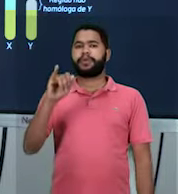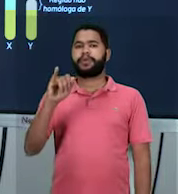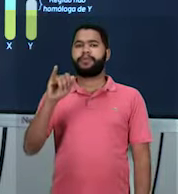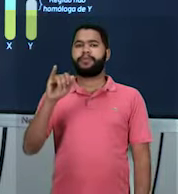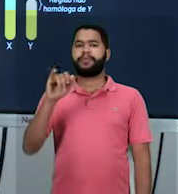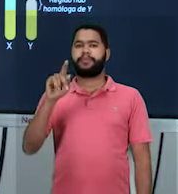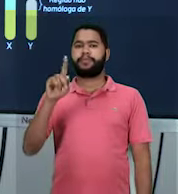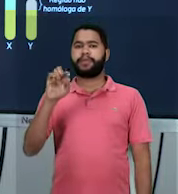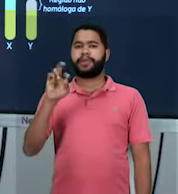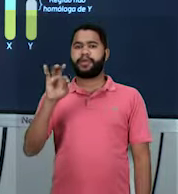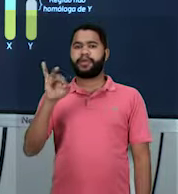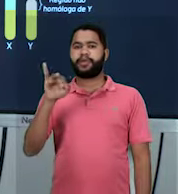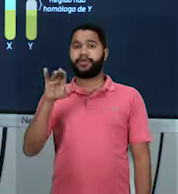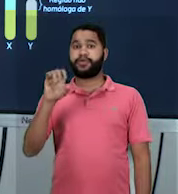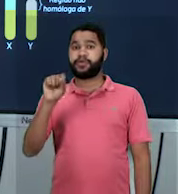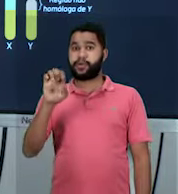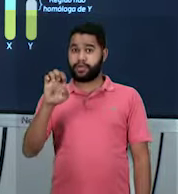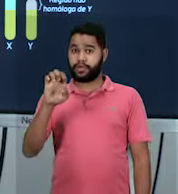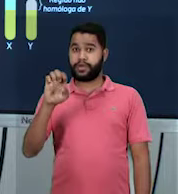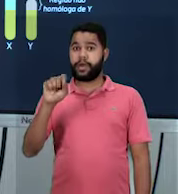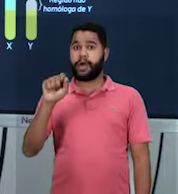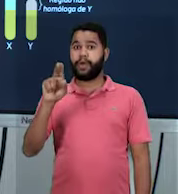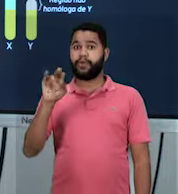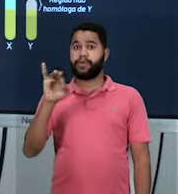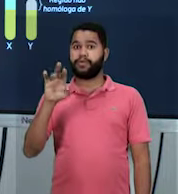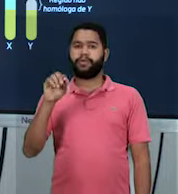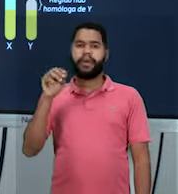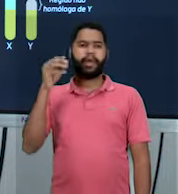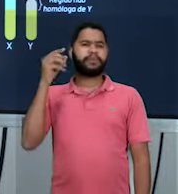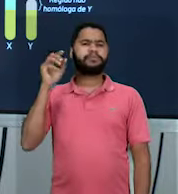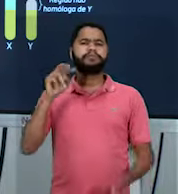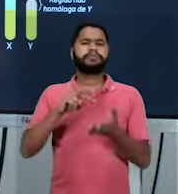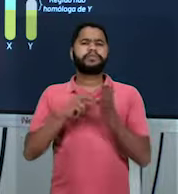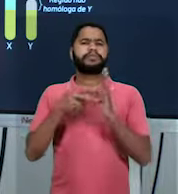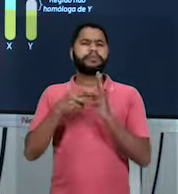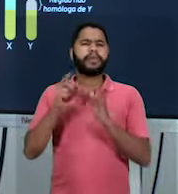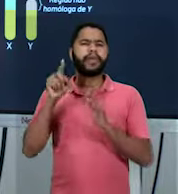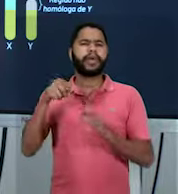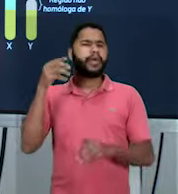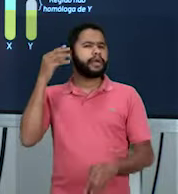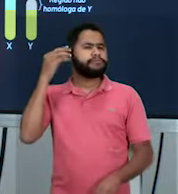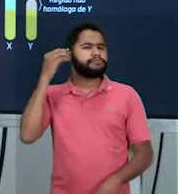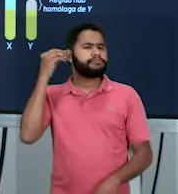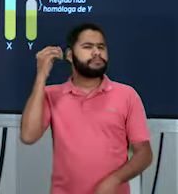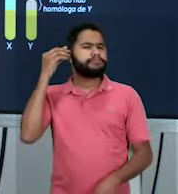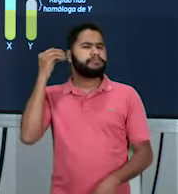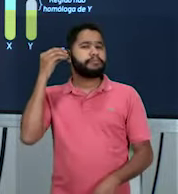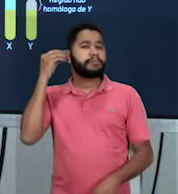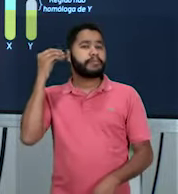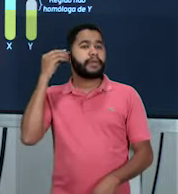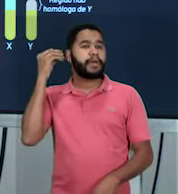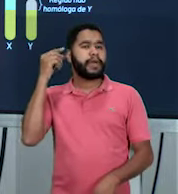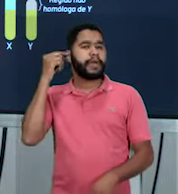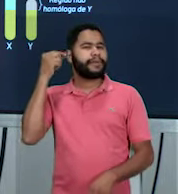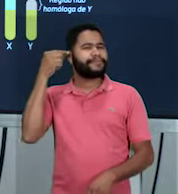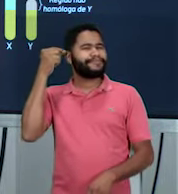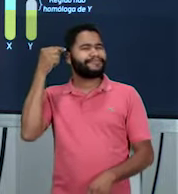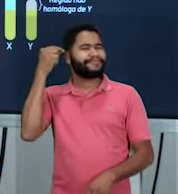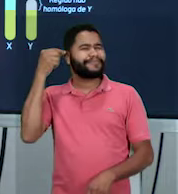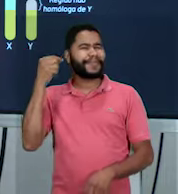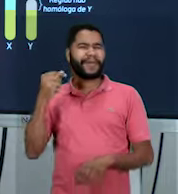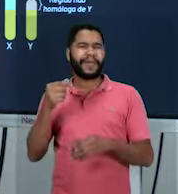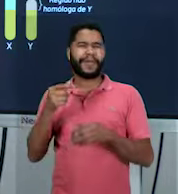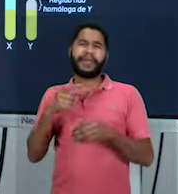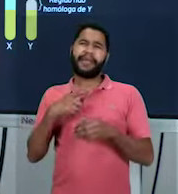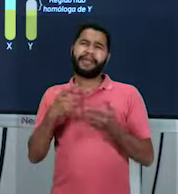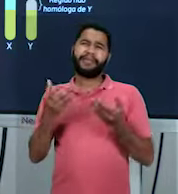auricular. Hipertricose auricular. O que isso vai ser? Hipertricose auricular vai ser